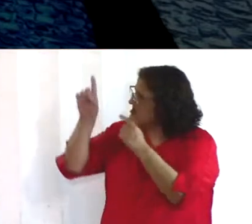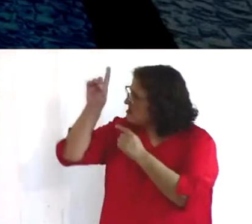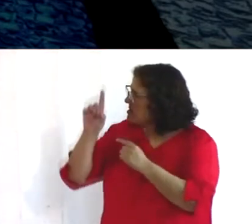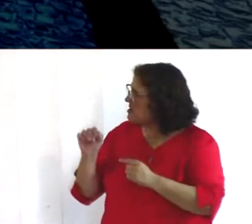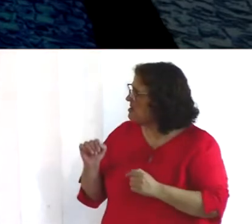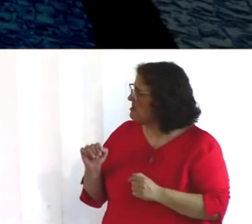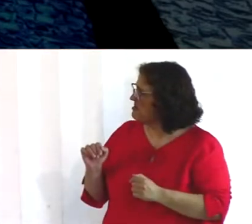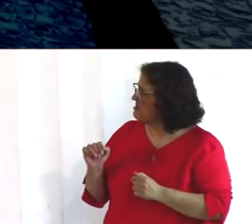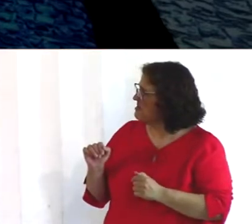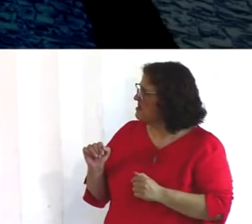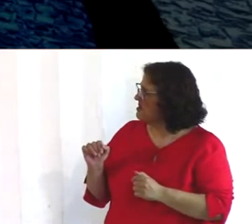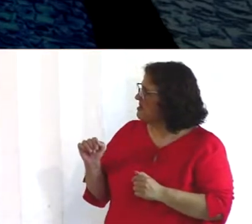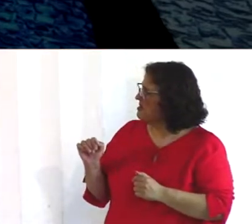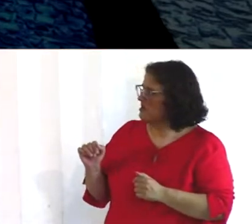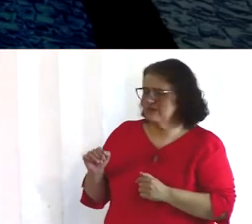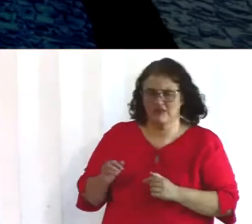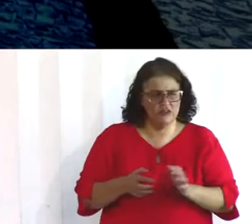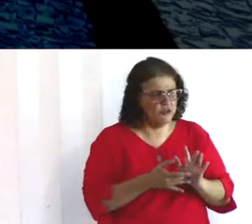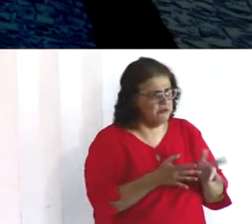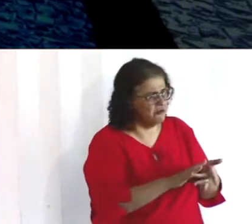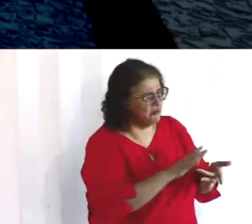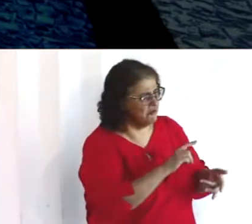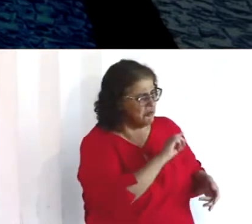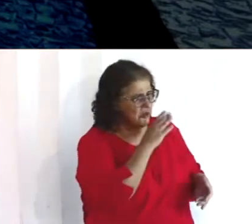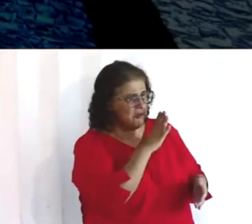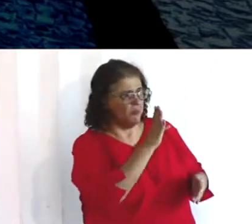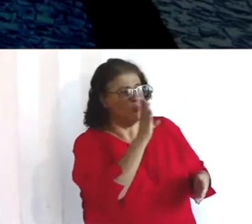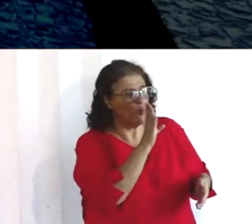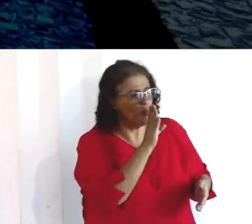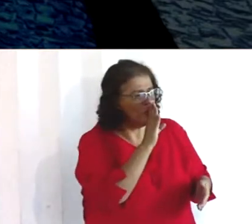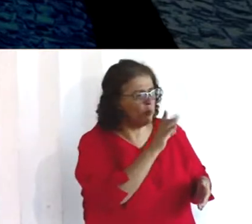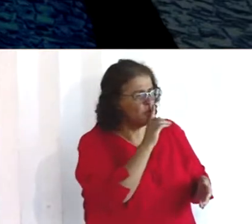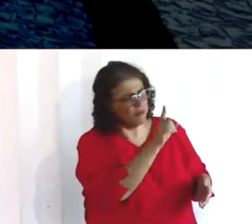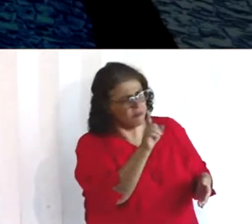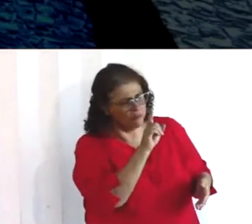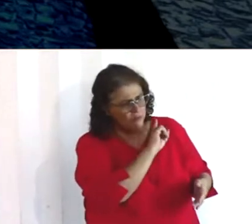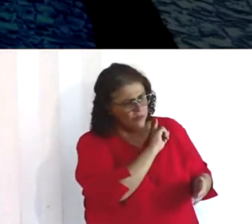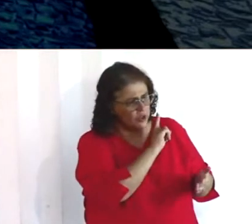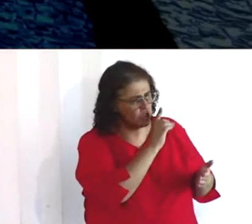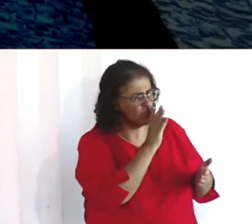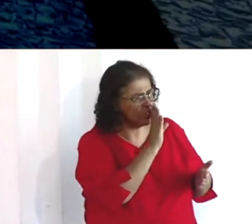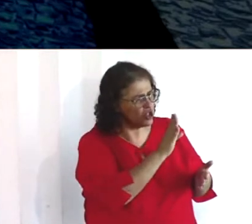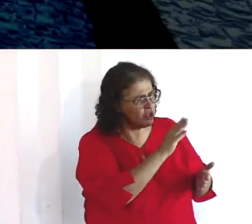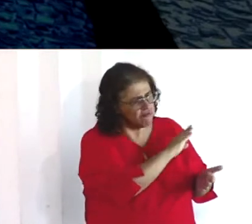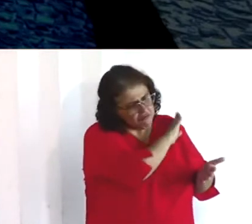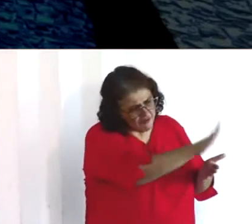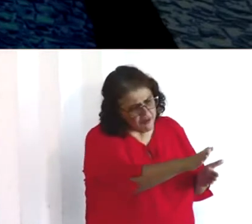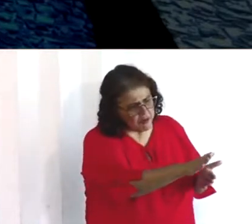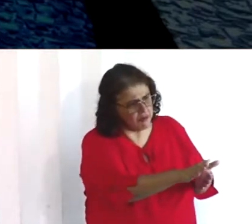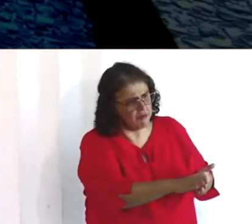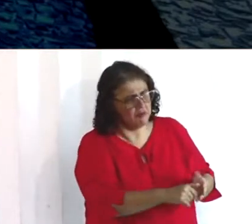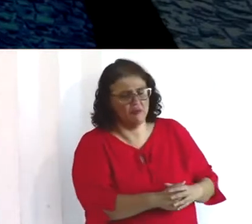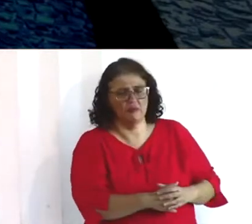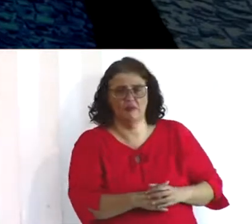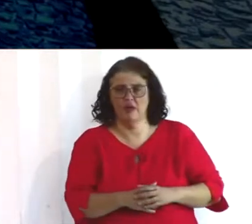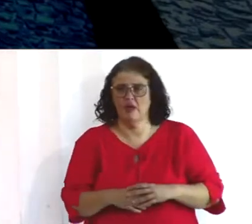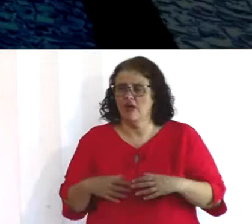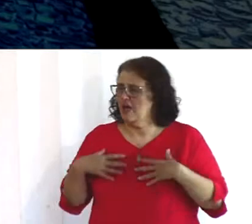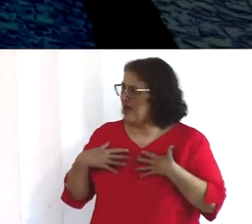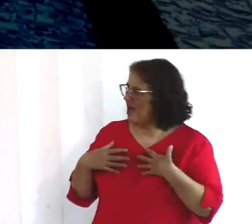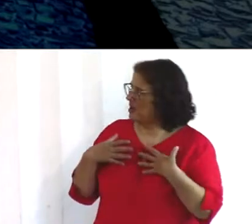Deus. Mas Jesus o repreendeu, dizendo: cala-te e sai desse homem. Então o espírito imundo,